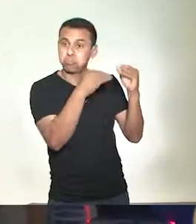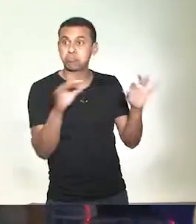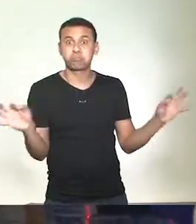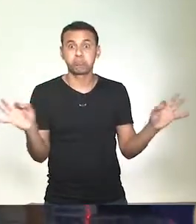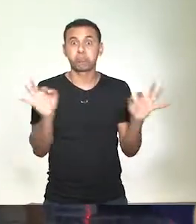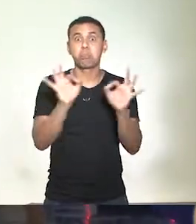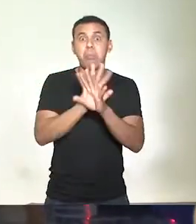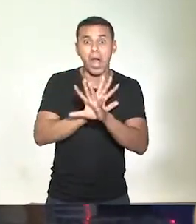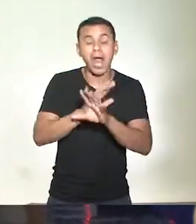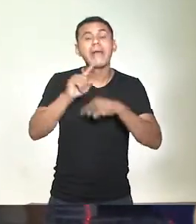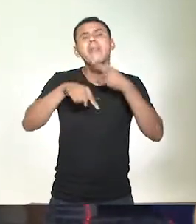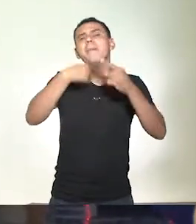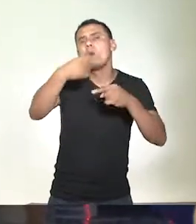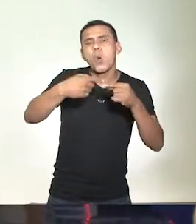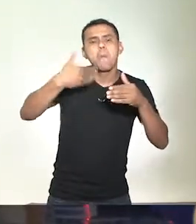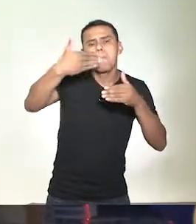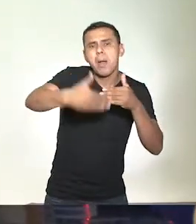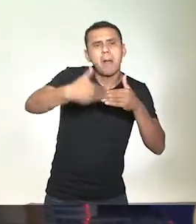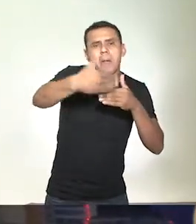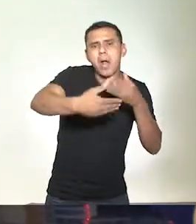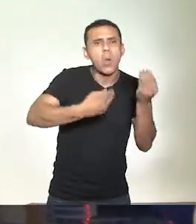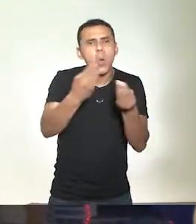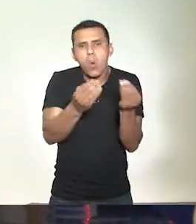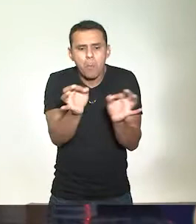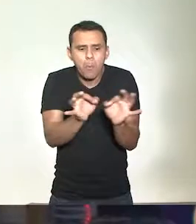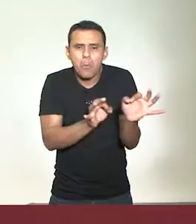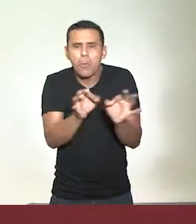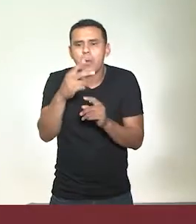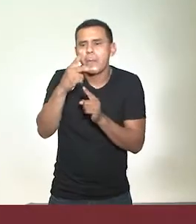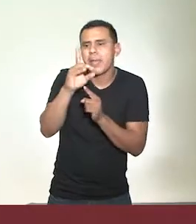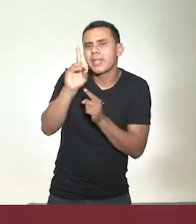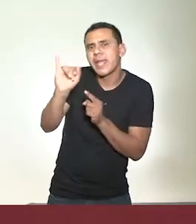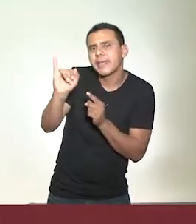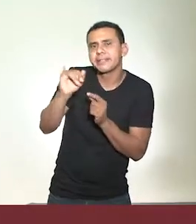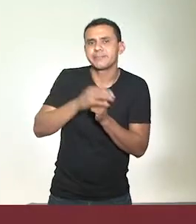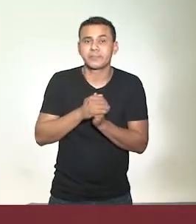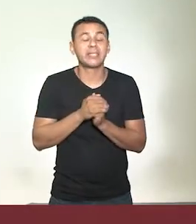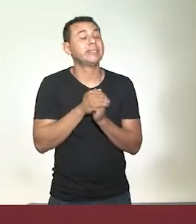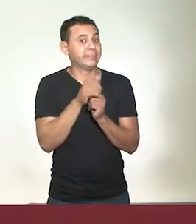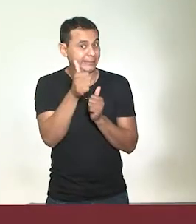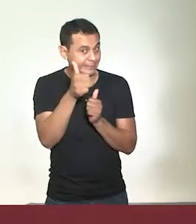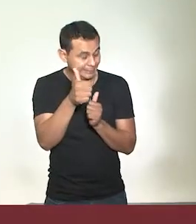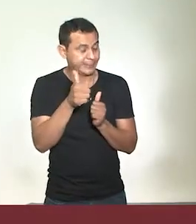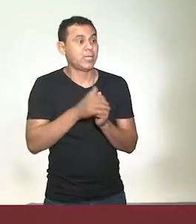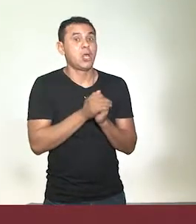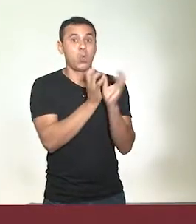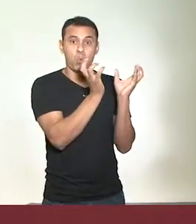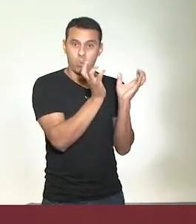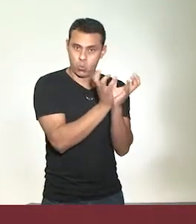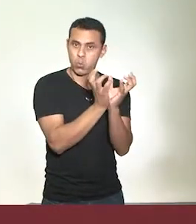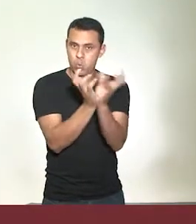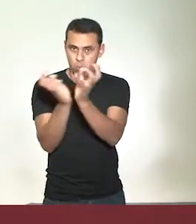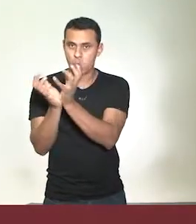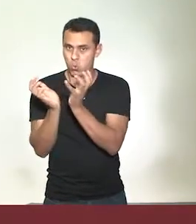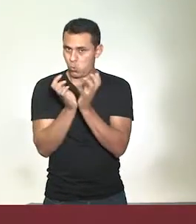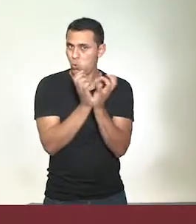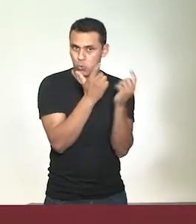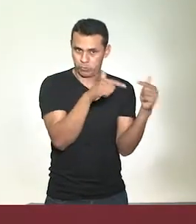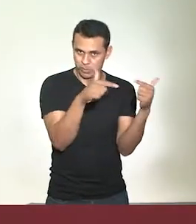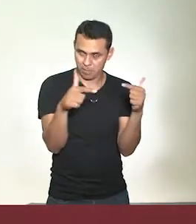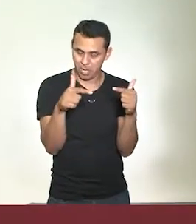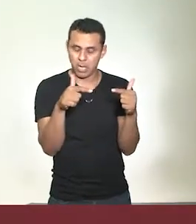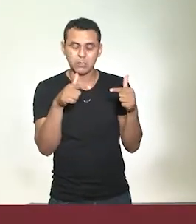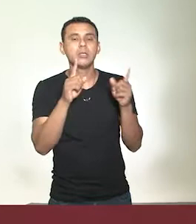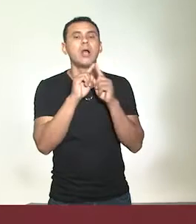quais são as próximas etapas da elaboração do PDI os grupos temáticos irão se reunir maior com